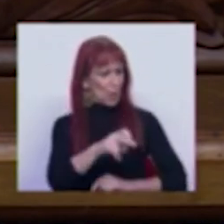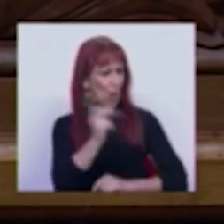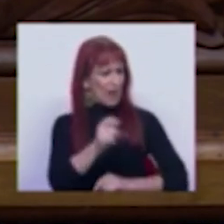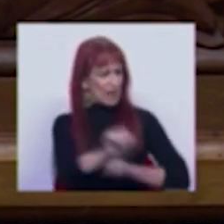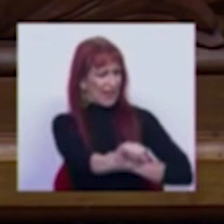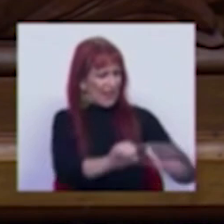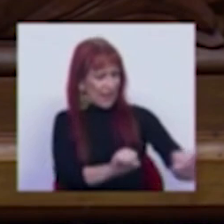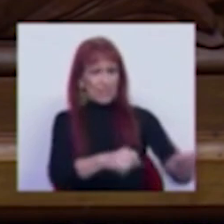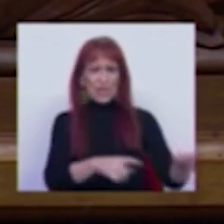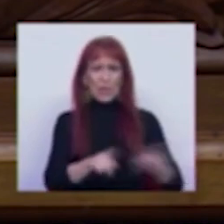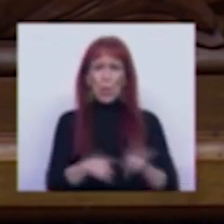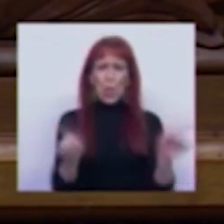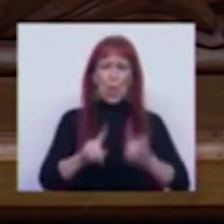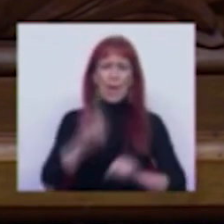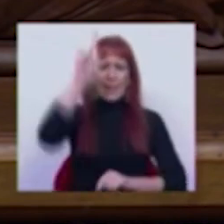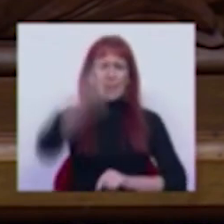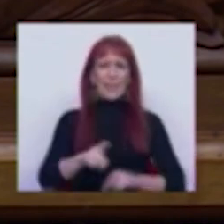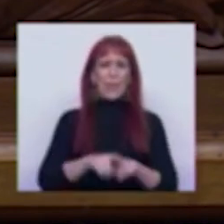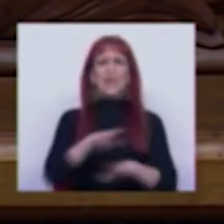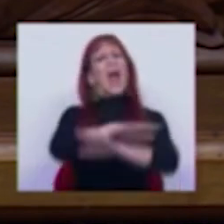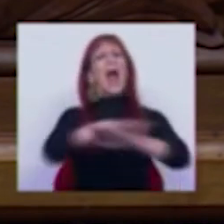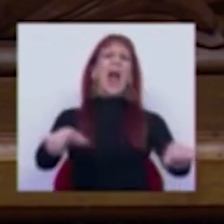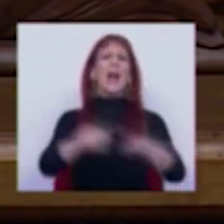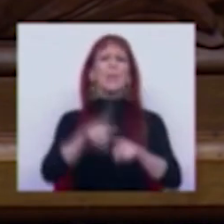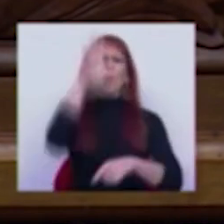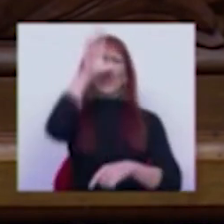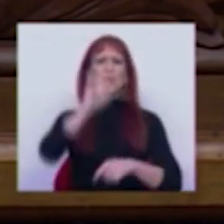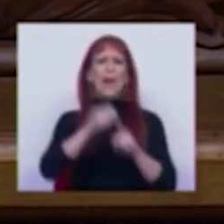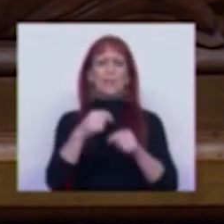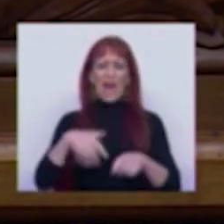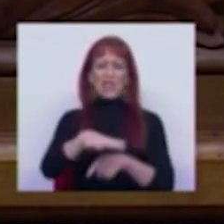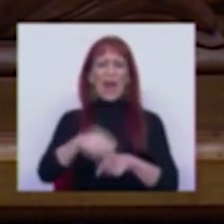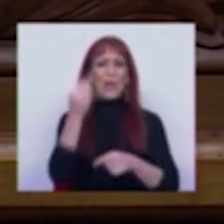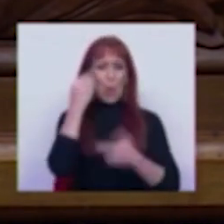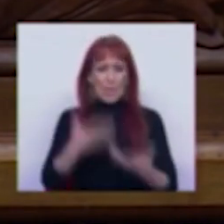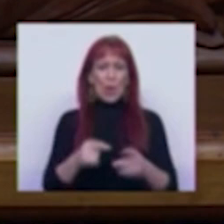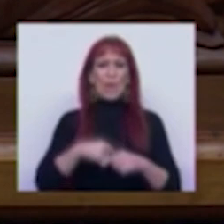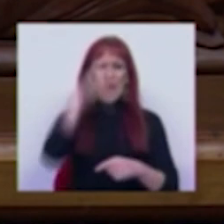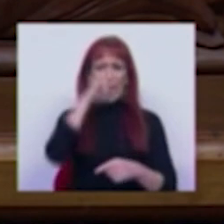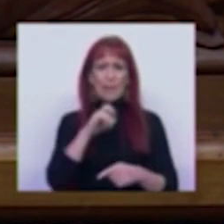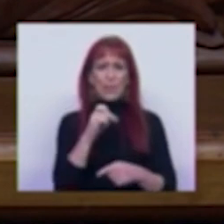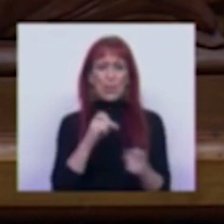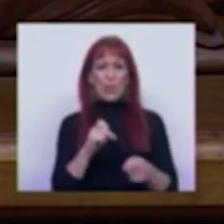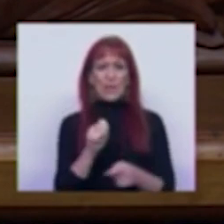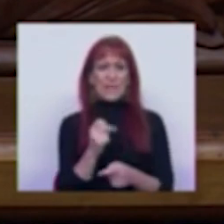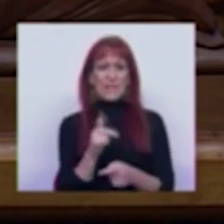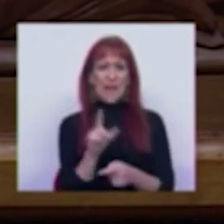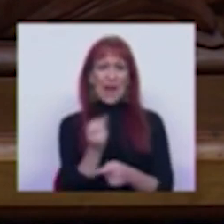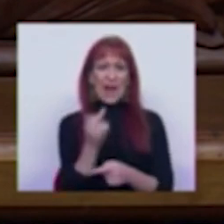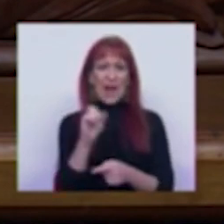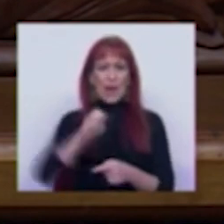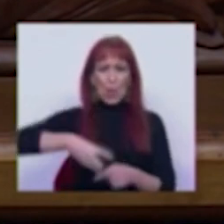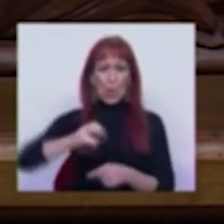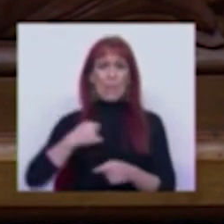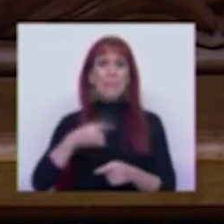ditadura, não é certamente dia para acabar com o estado a que chegámos, relembrando Salgueiro Maia. Mas é dia